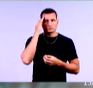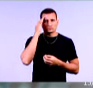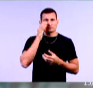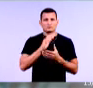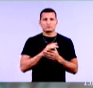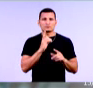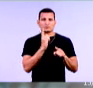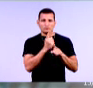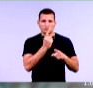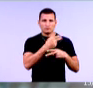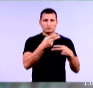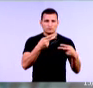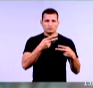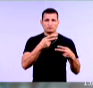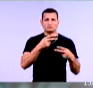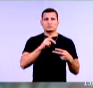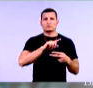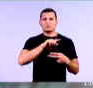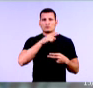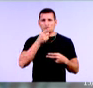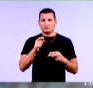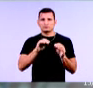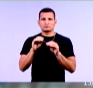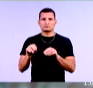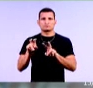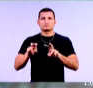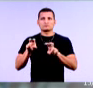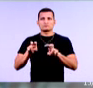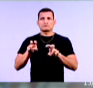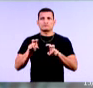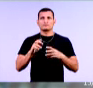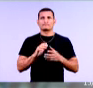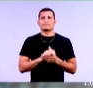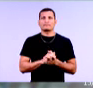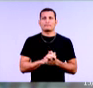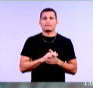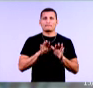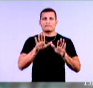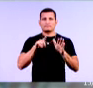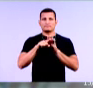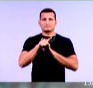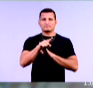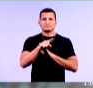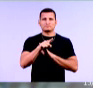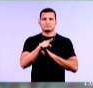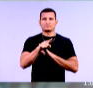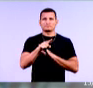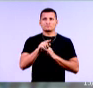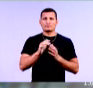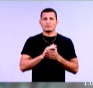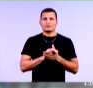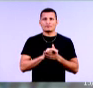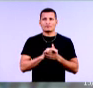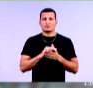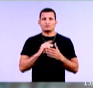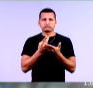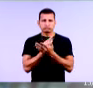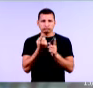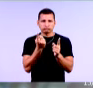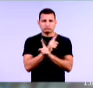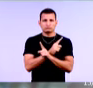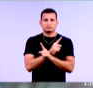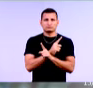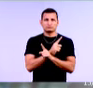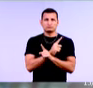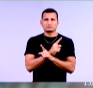identificar o objeto e classificar. Só que a pergunta que eu faço, não ocorreu o contrário? Isto